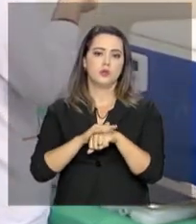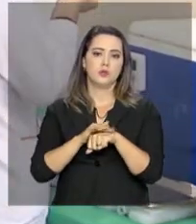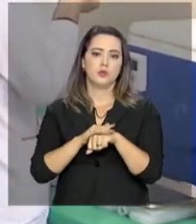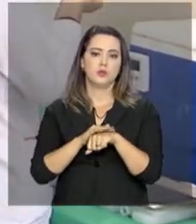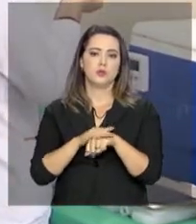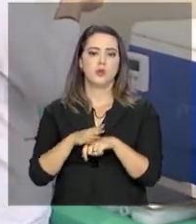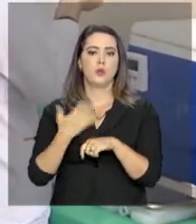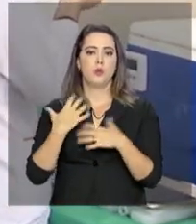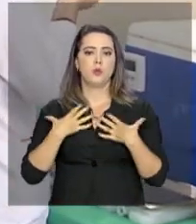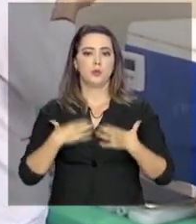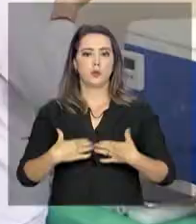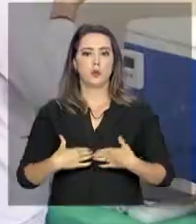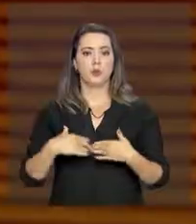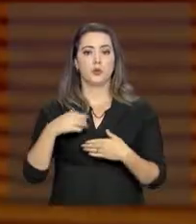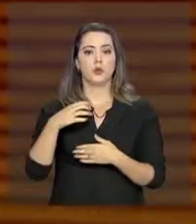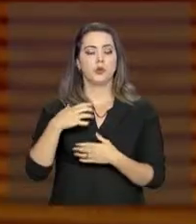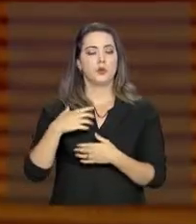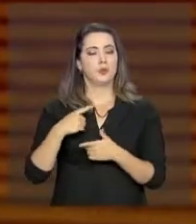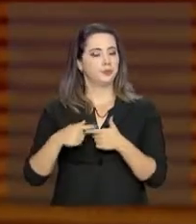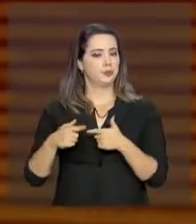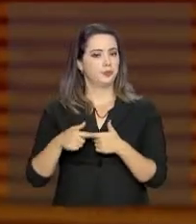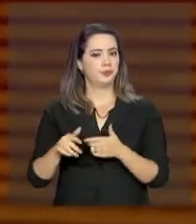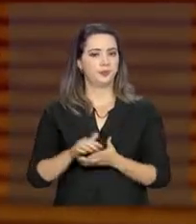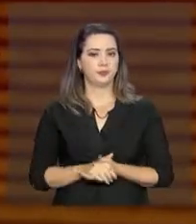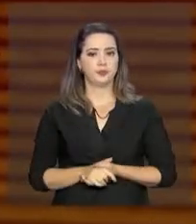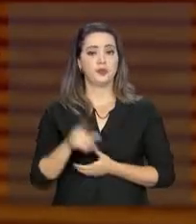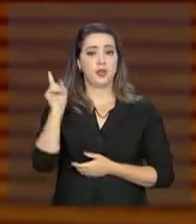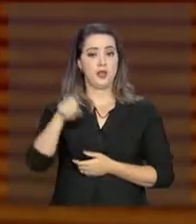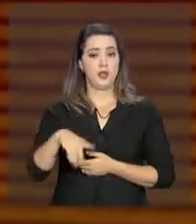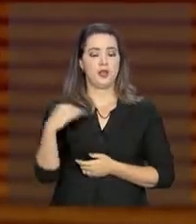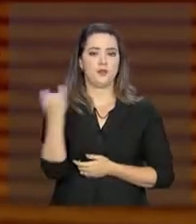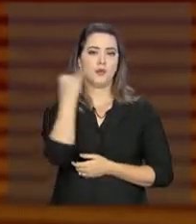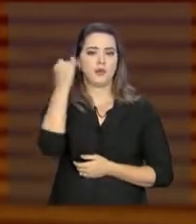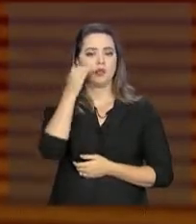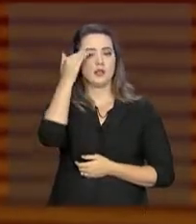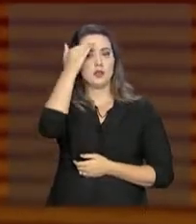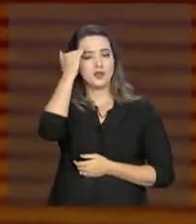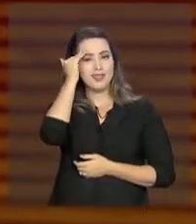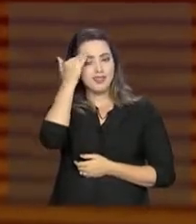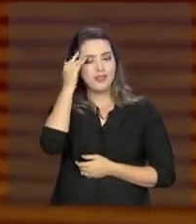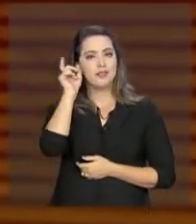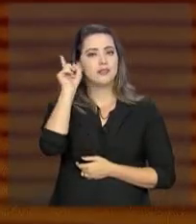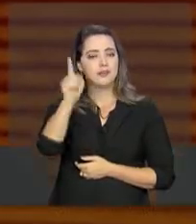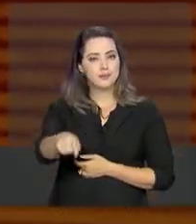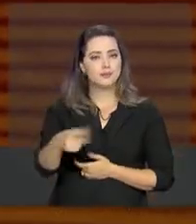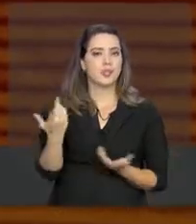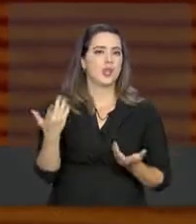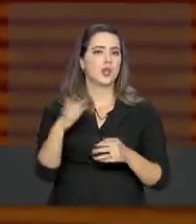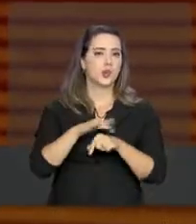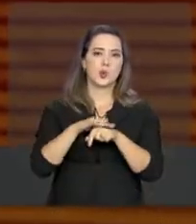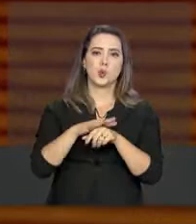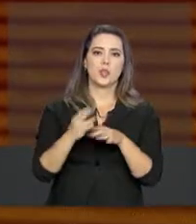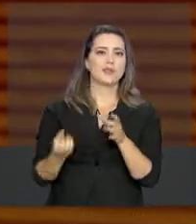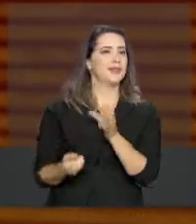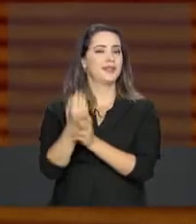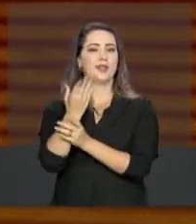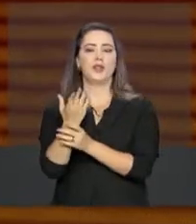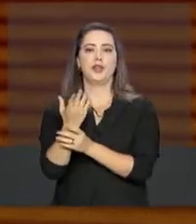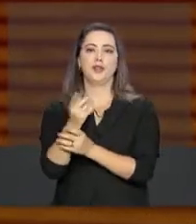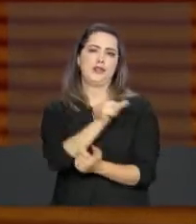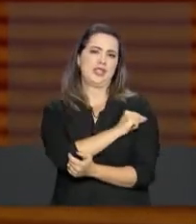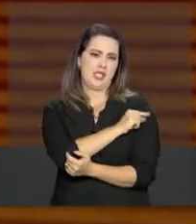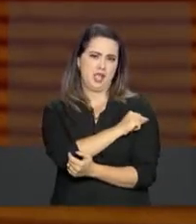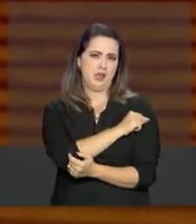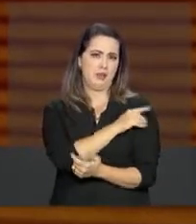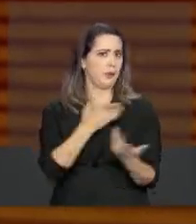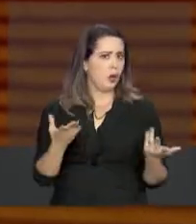como a pneumonia, por exemplo. É muito importante que as pessoas entendam que as doenças não aparecem porque a gente vacina as